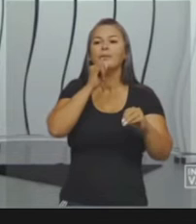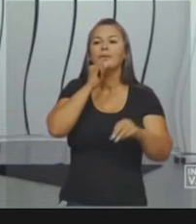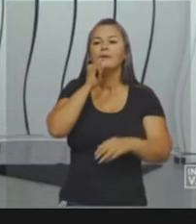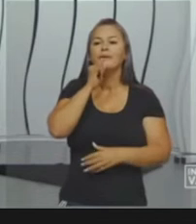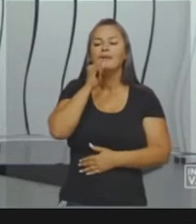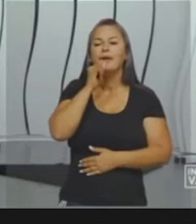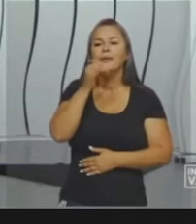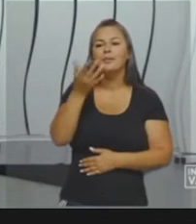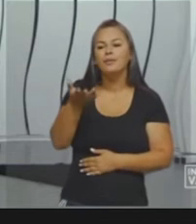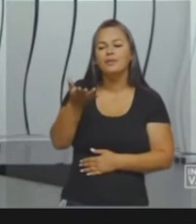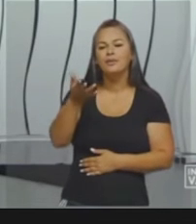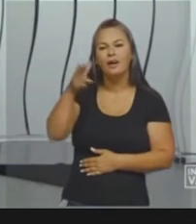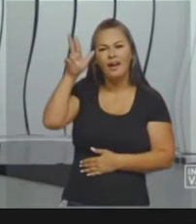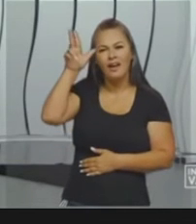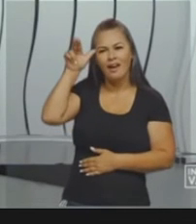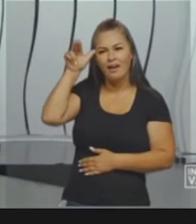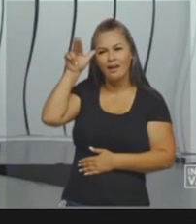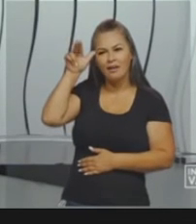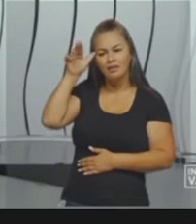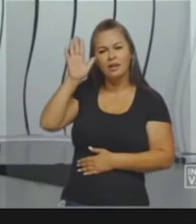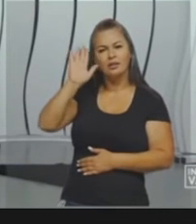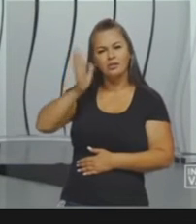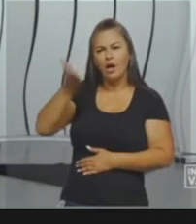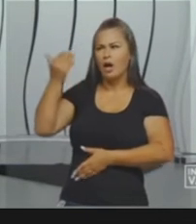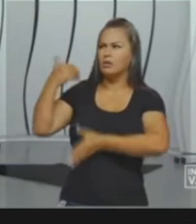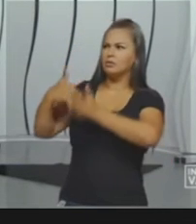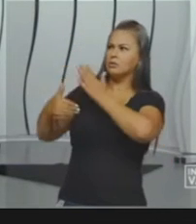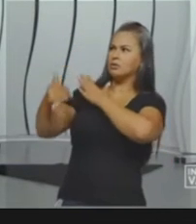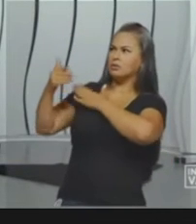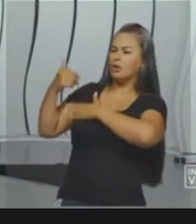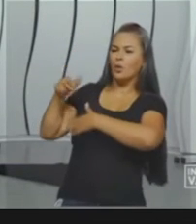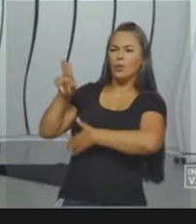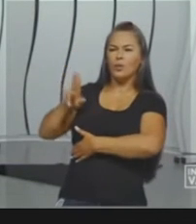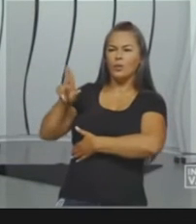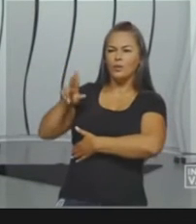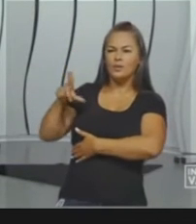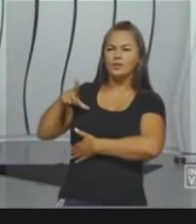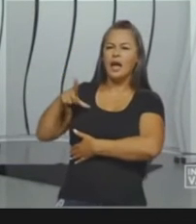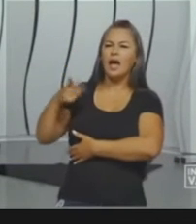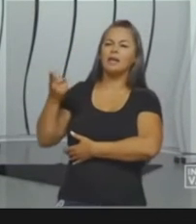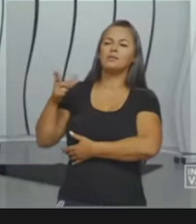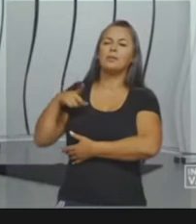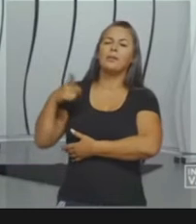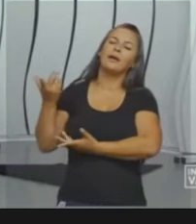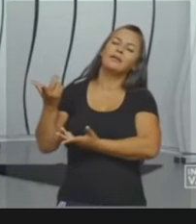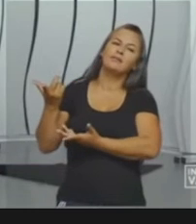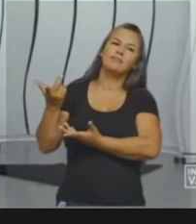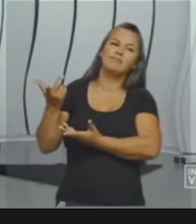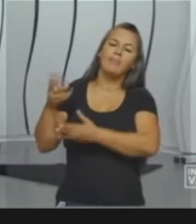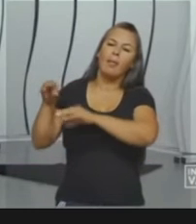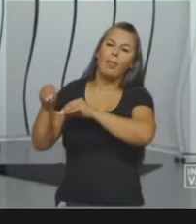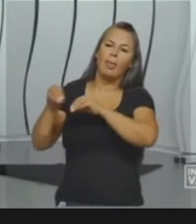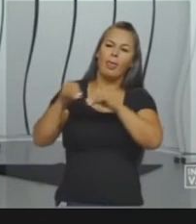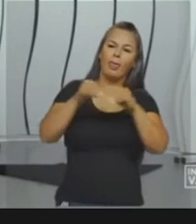transporte e até hoje, dependendo da região, você tem o cavalo sendo utilizado muito como transporte.